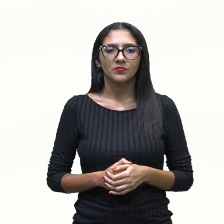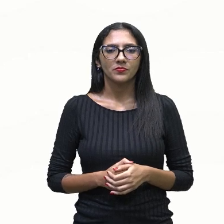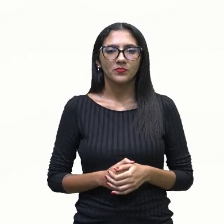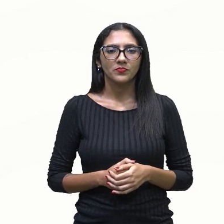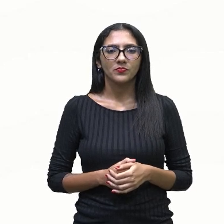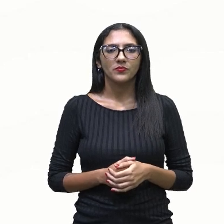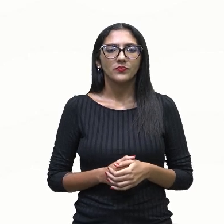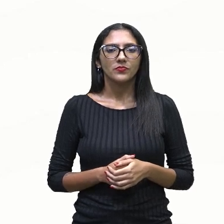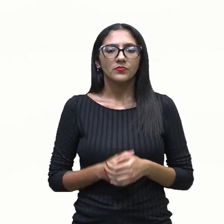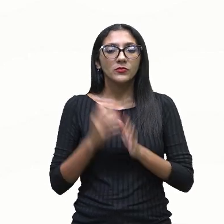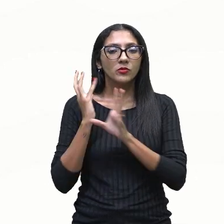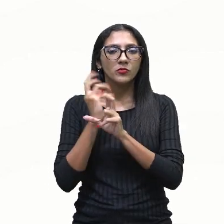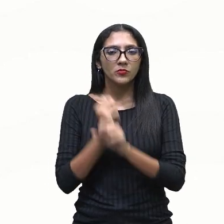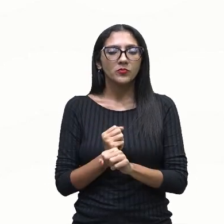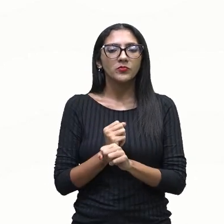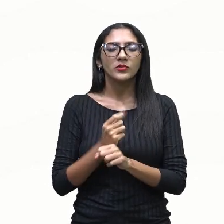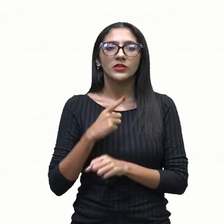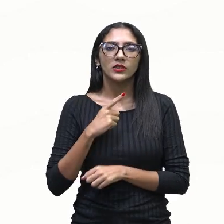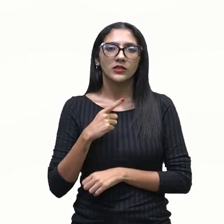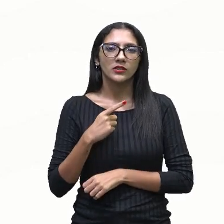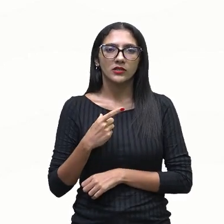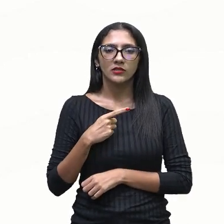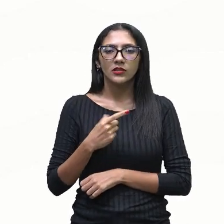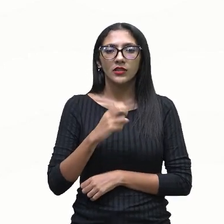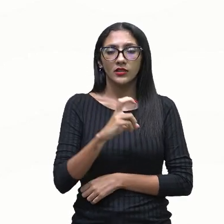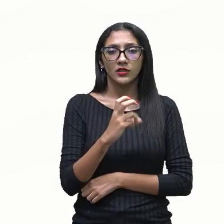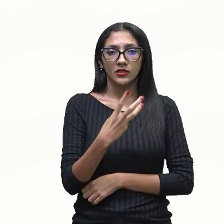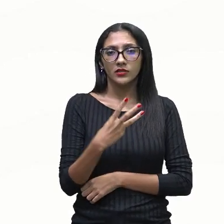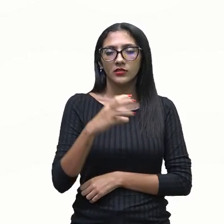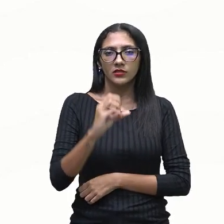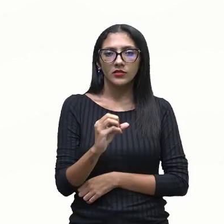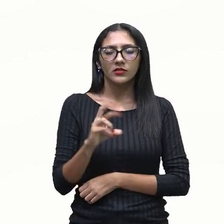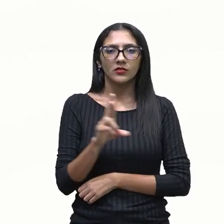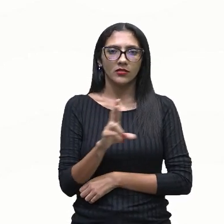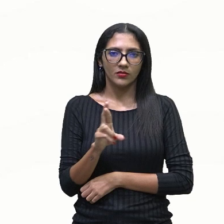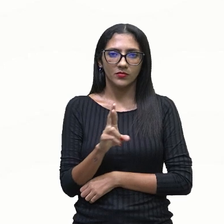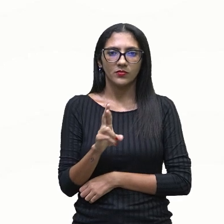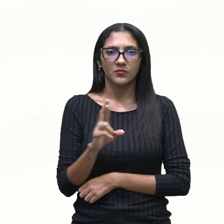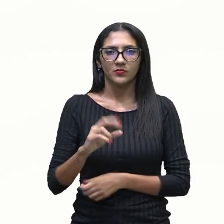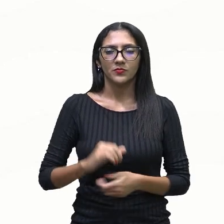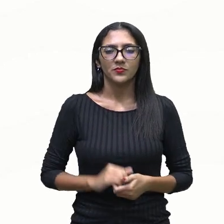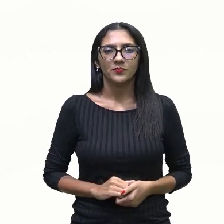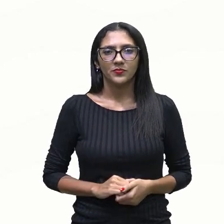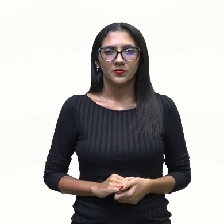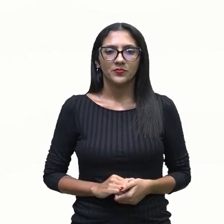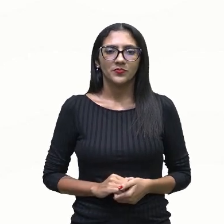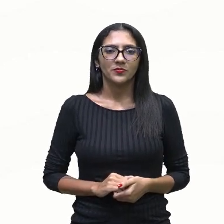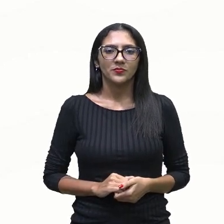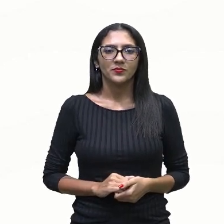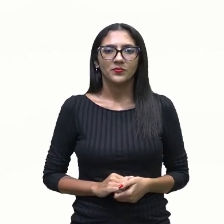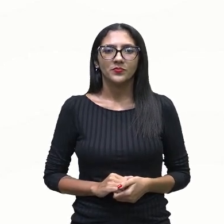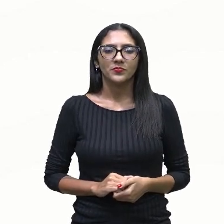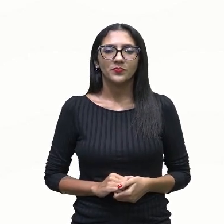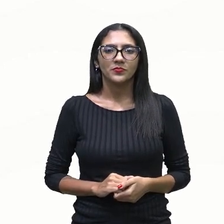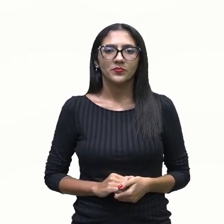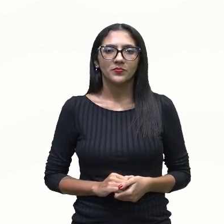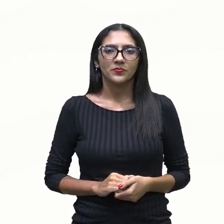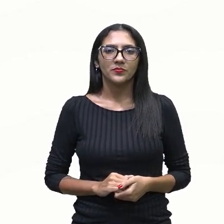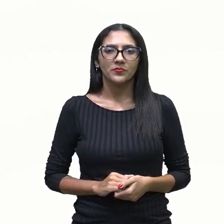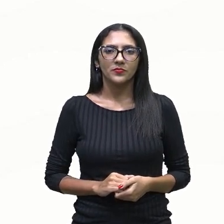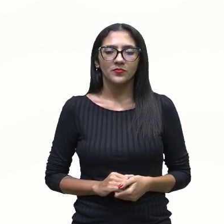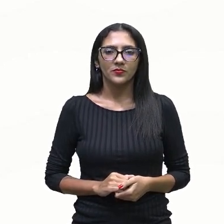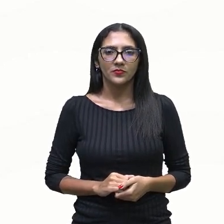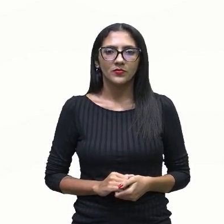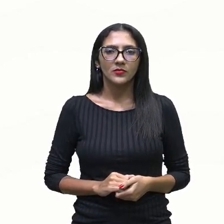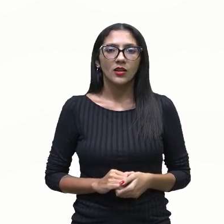essa subtração, o valor será igual a 530. Vamos passar agora aqui para